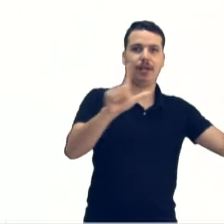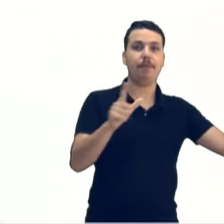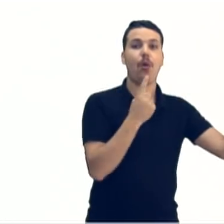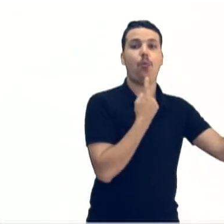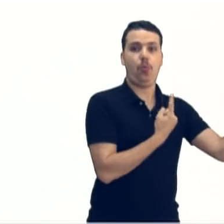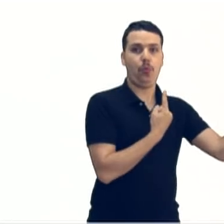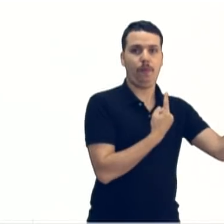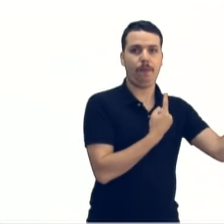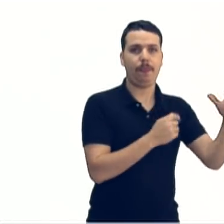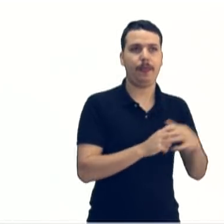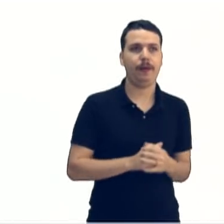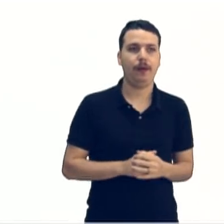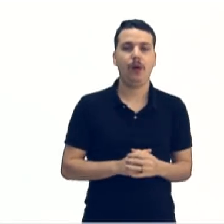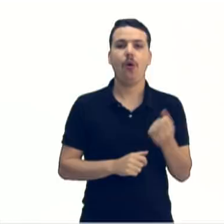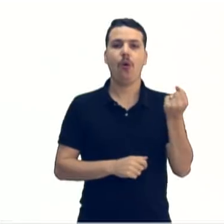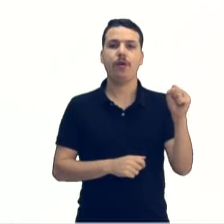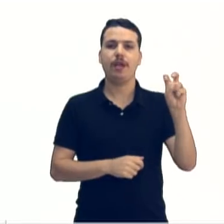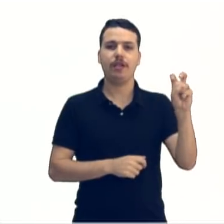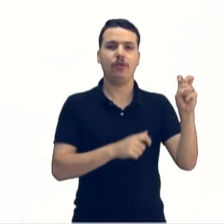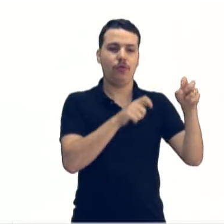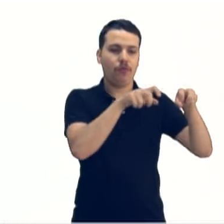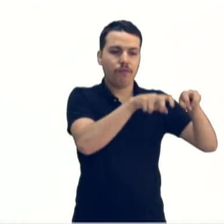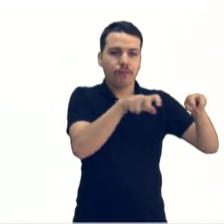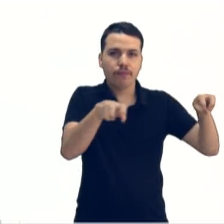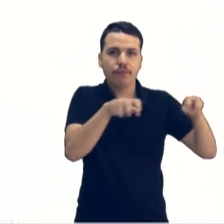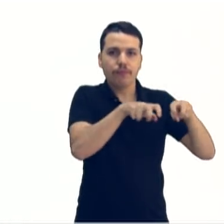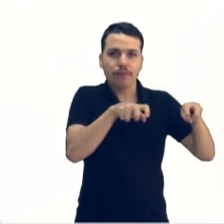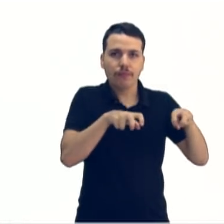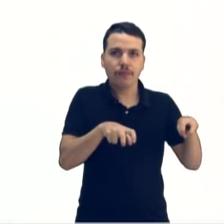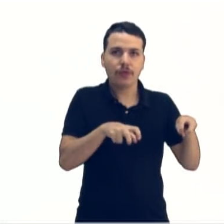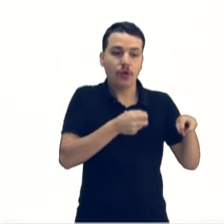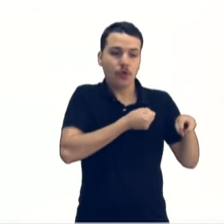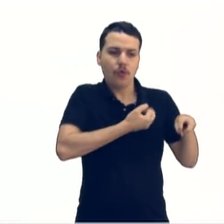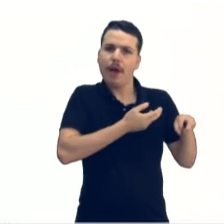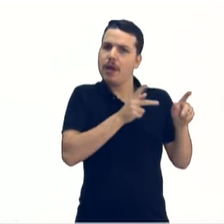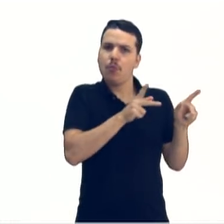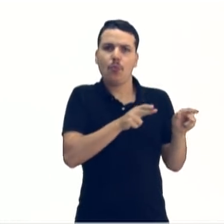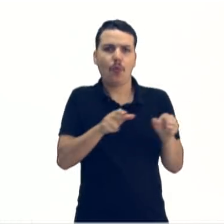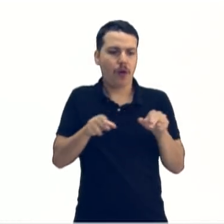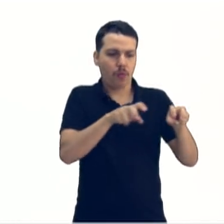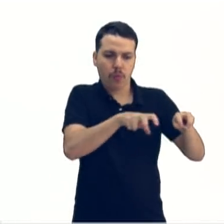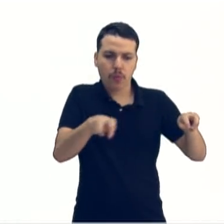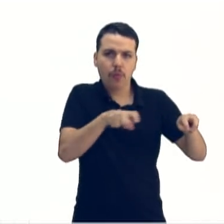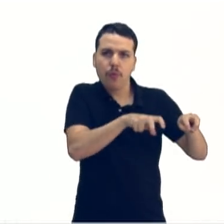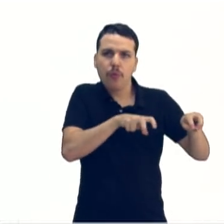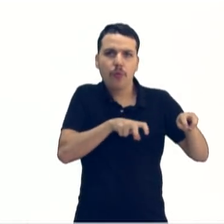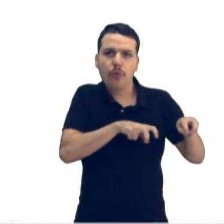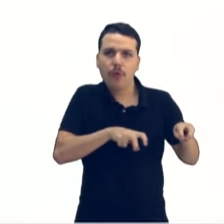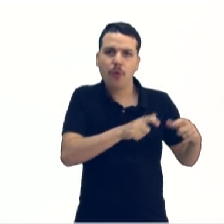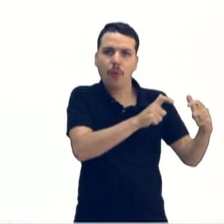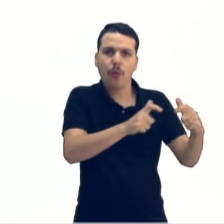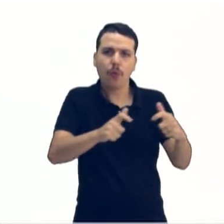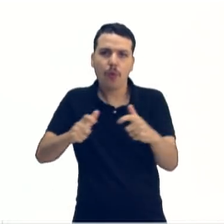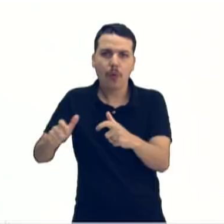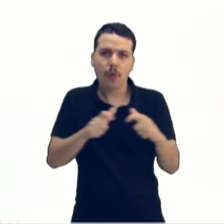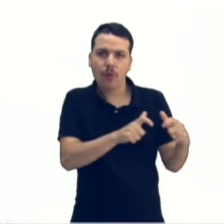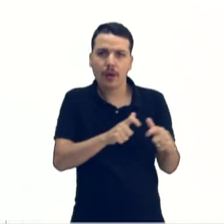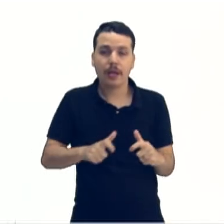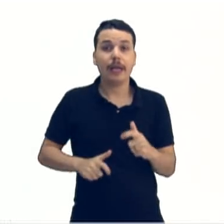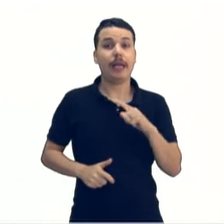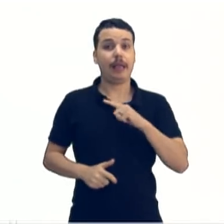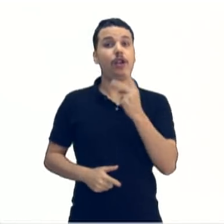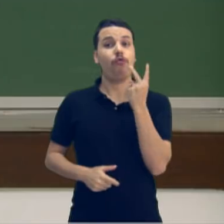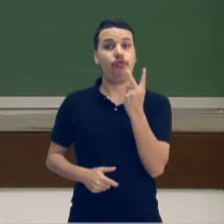lugares distribuídos em fileiras com números iguais de lugares. Possui 2 lugares para